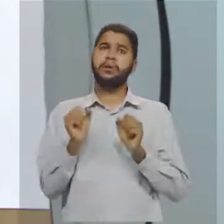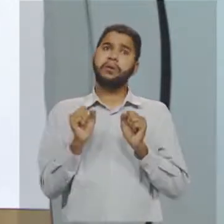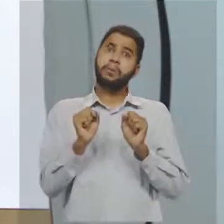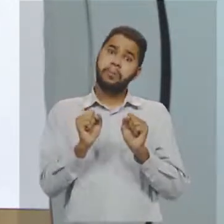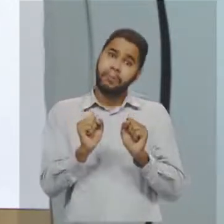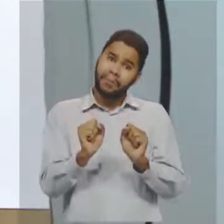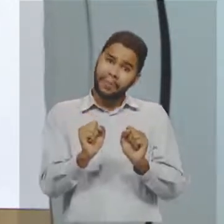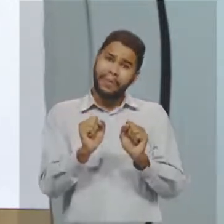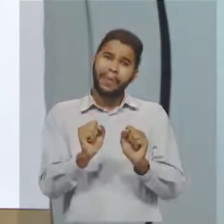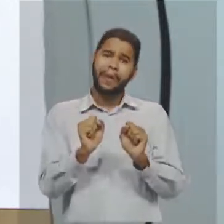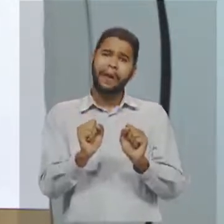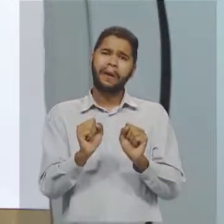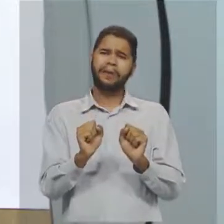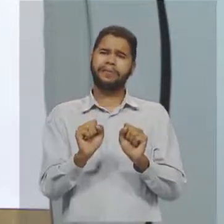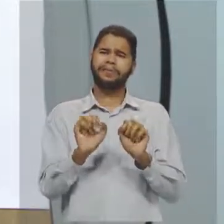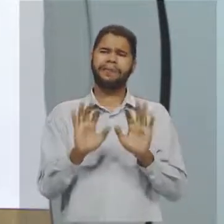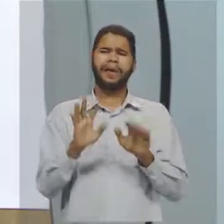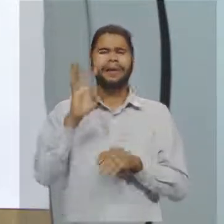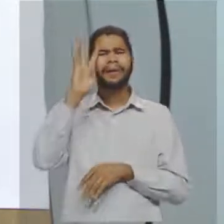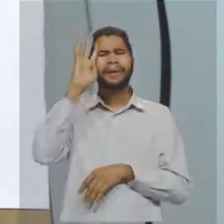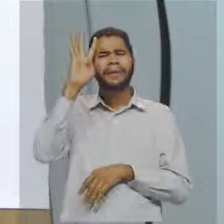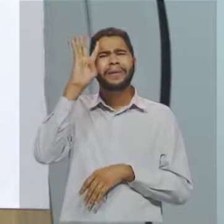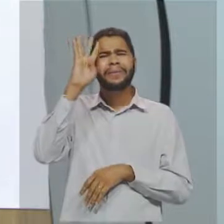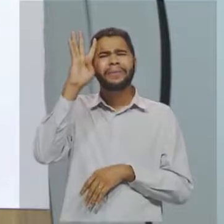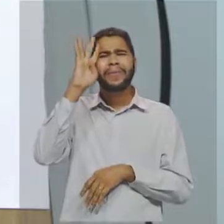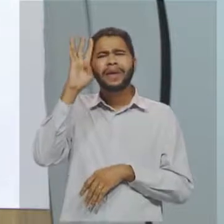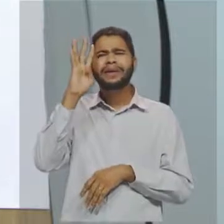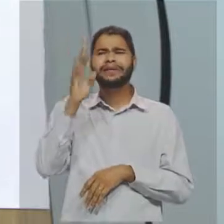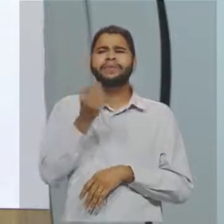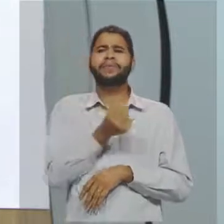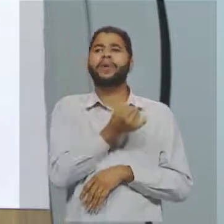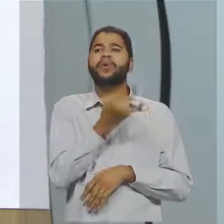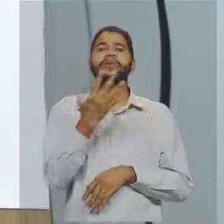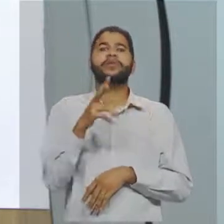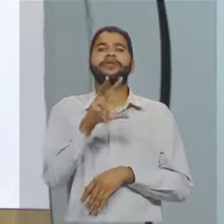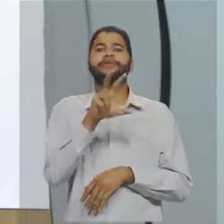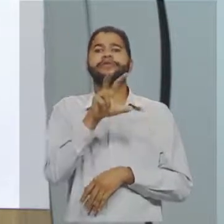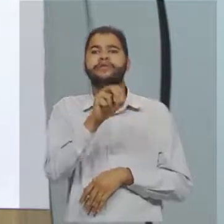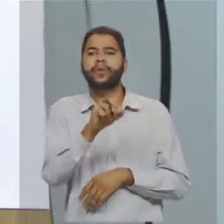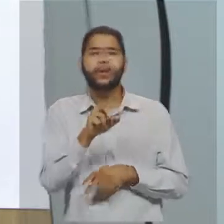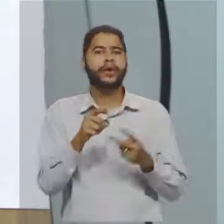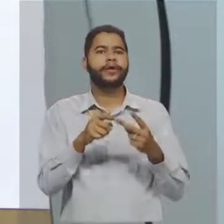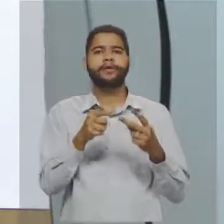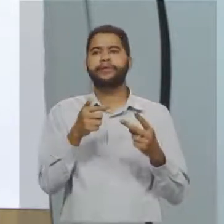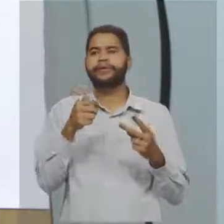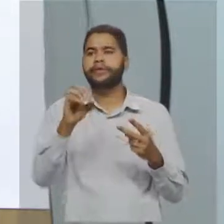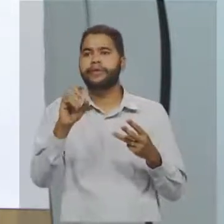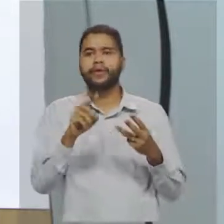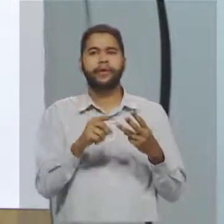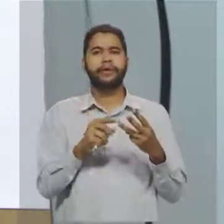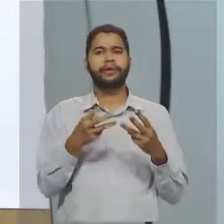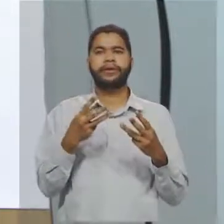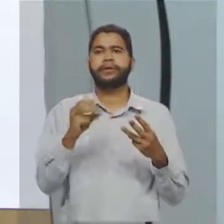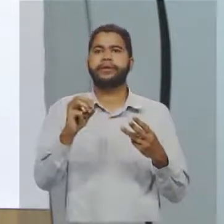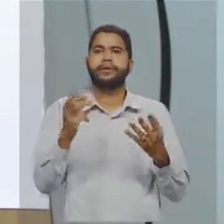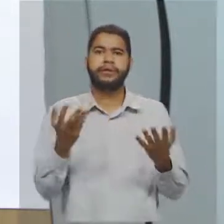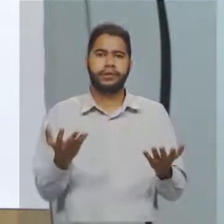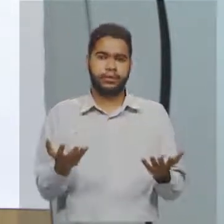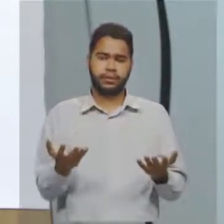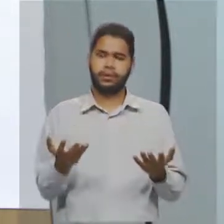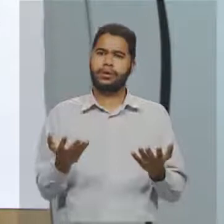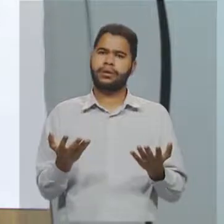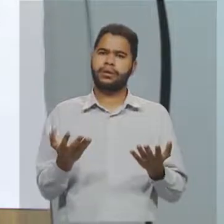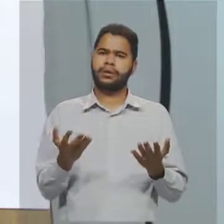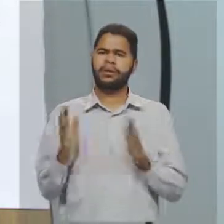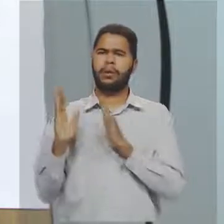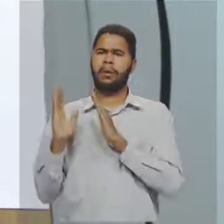feito isso. Mas imagina se fosse uma quantidade aqui, por exemplo, 50, que fosse 70, que 30. Então,